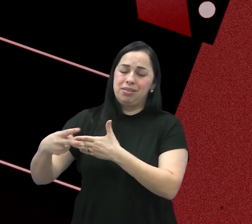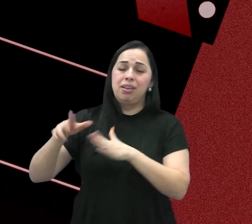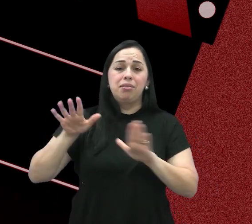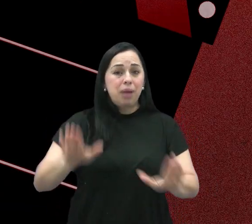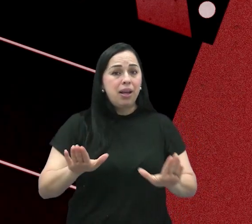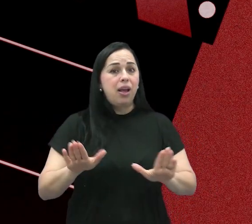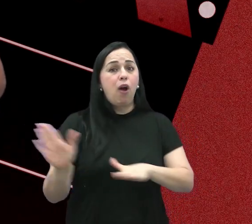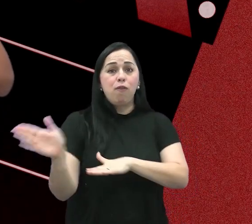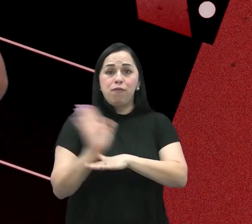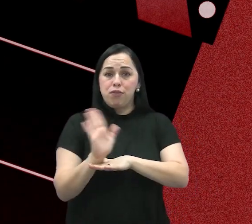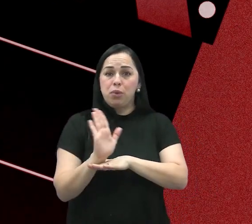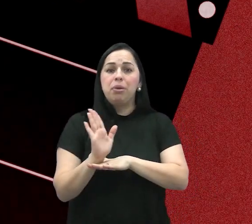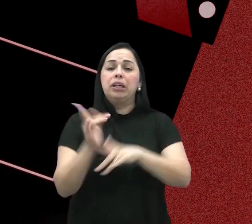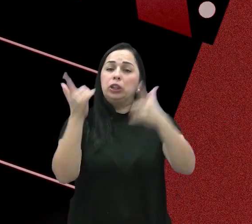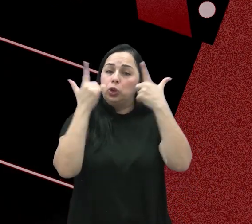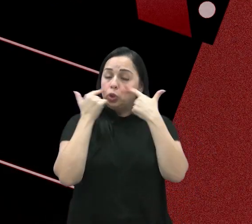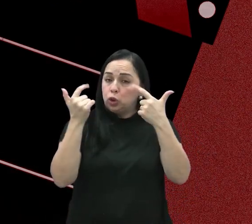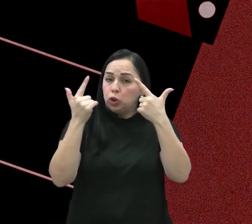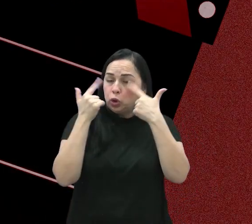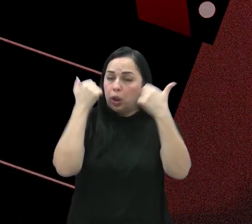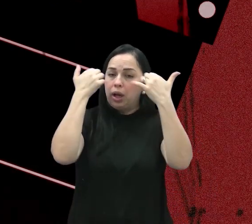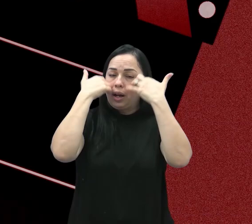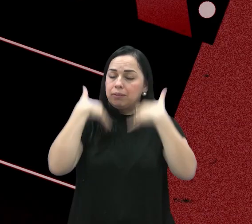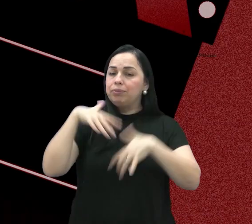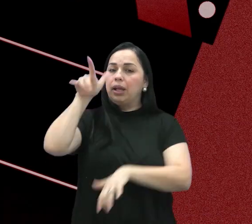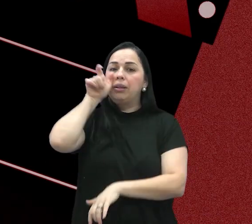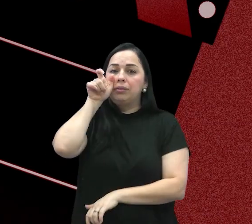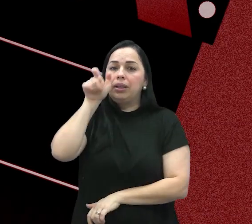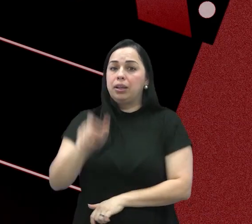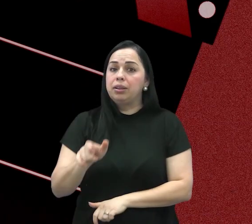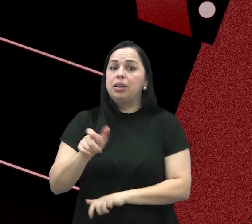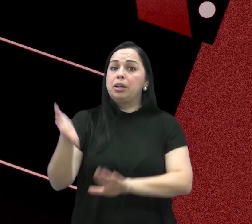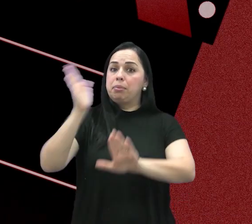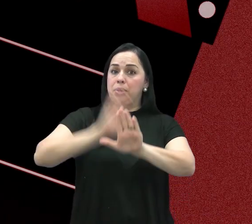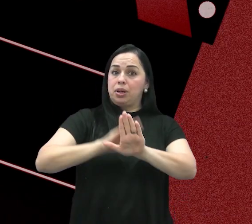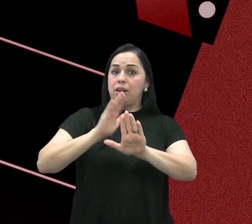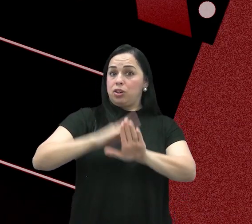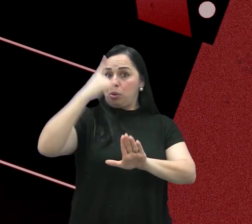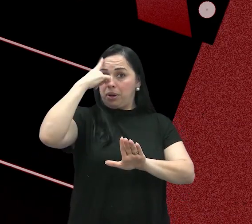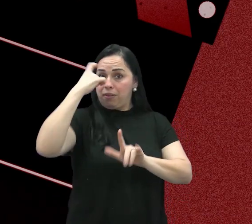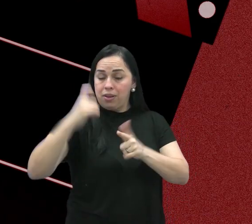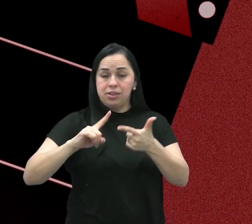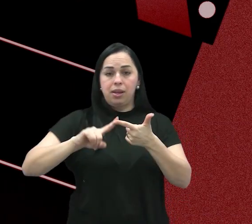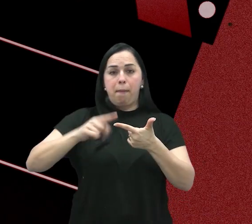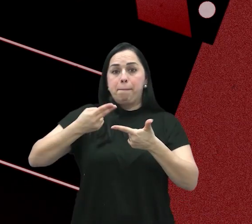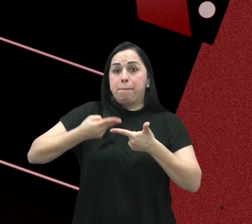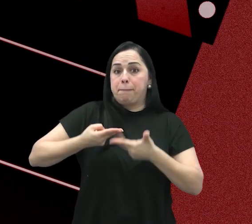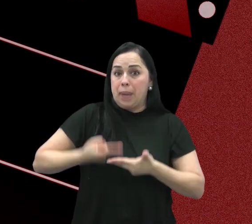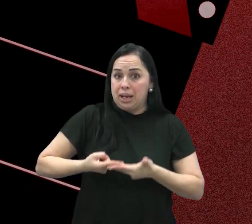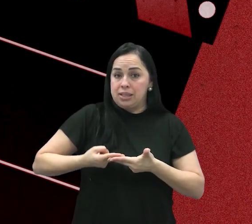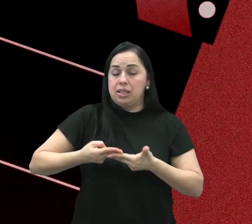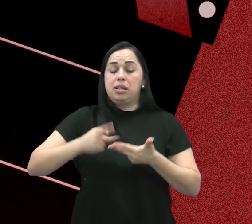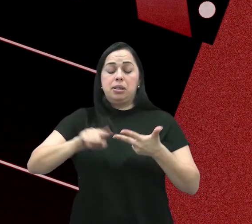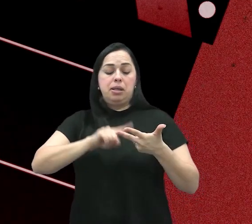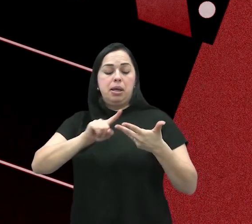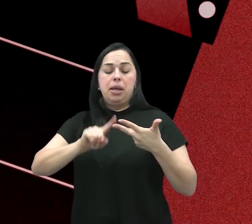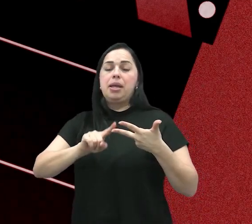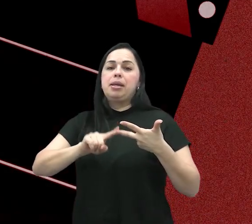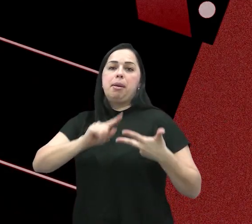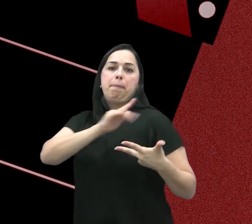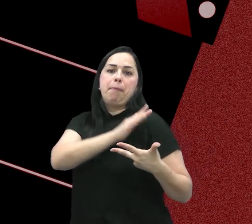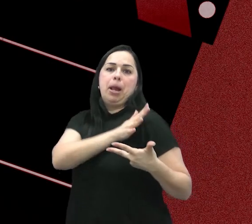drama psicológico muito interessante que fala sobre violência social, intolerância,